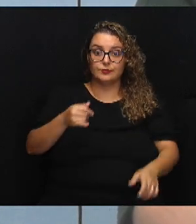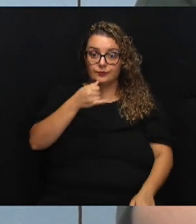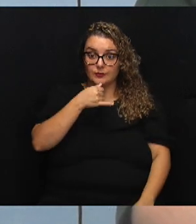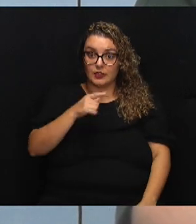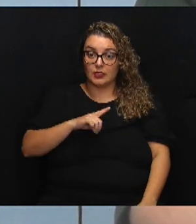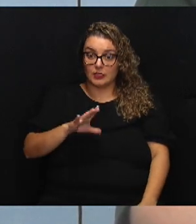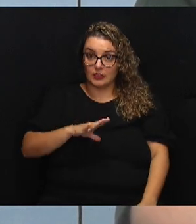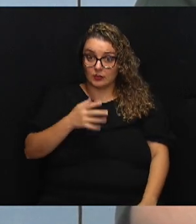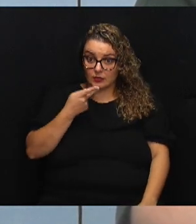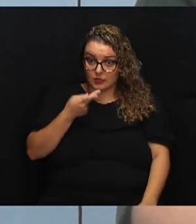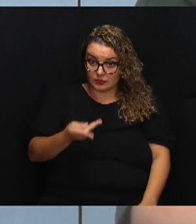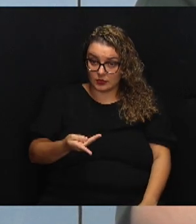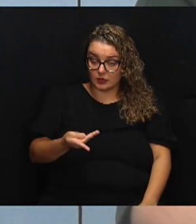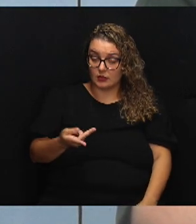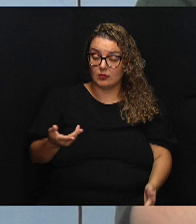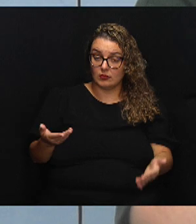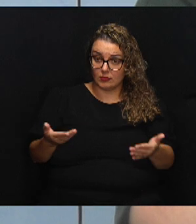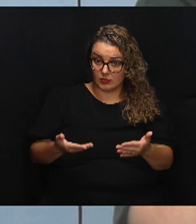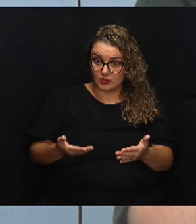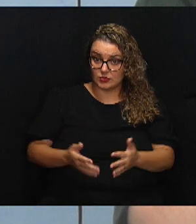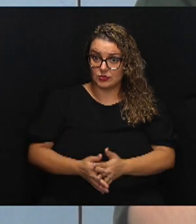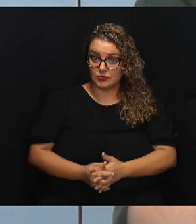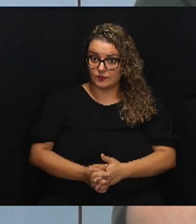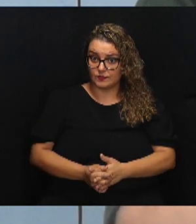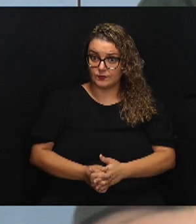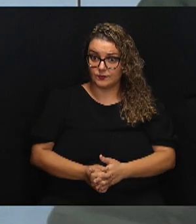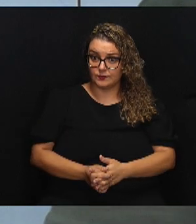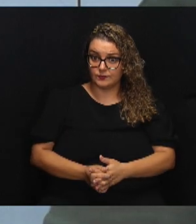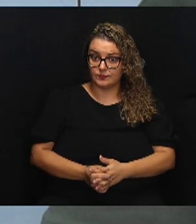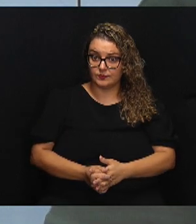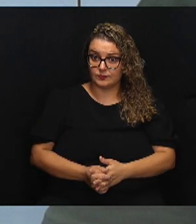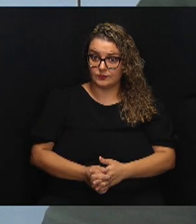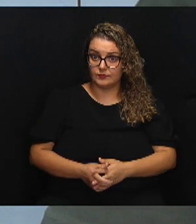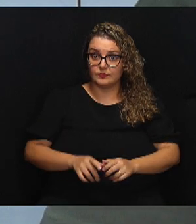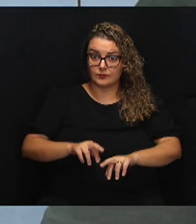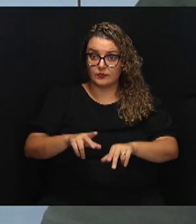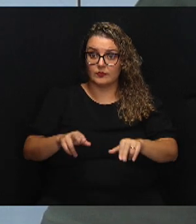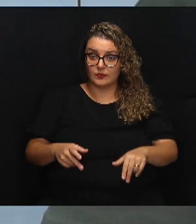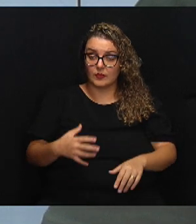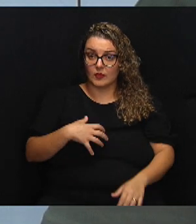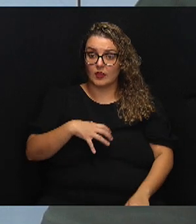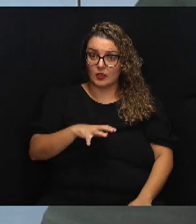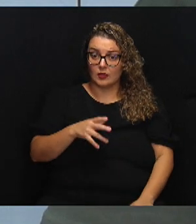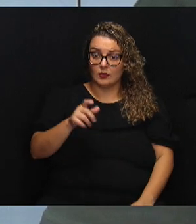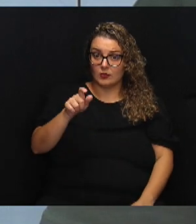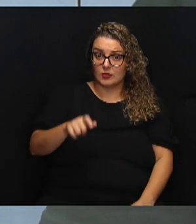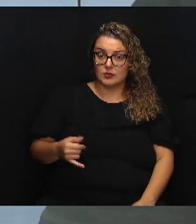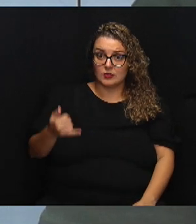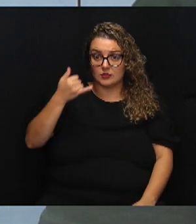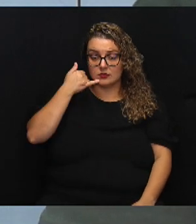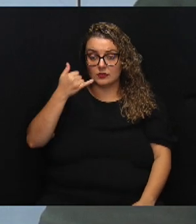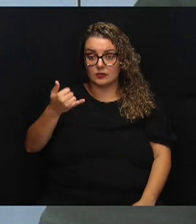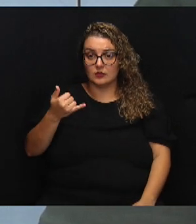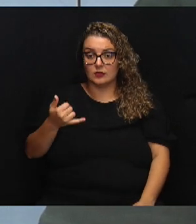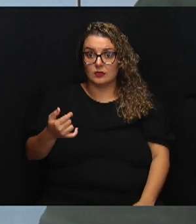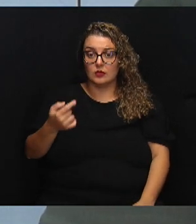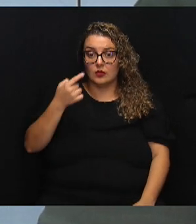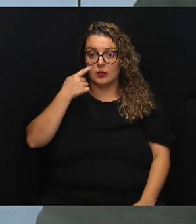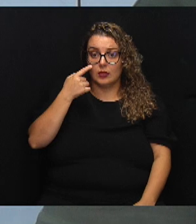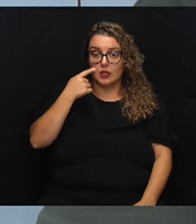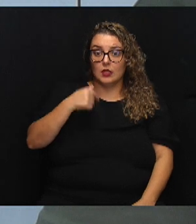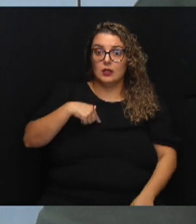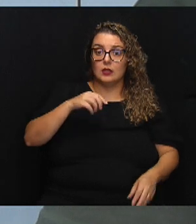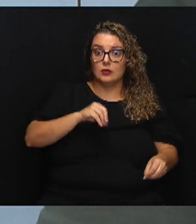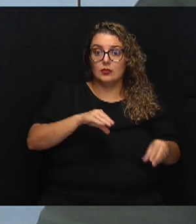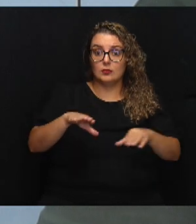de falar hoje. E são vários relatos desse daí de pessoas que ligam falando, eu estou mudando